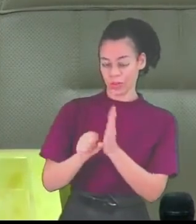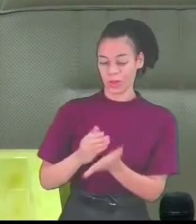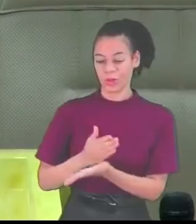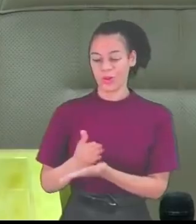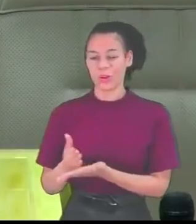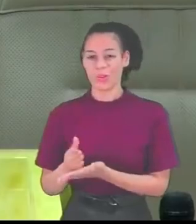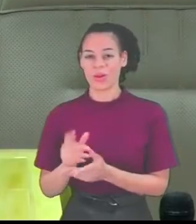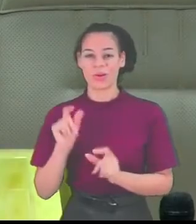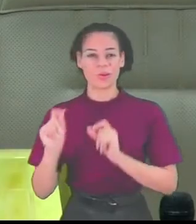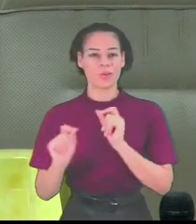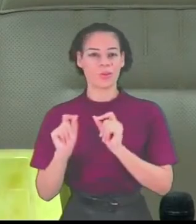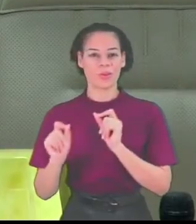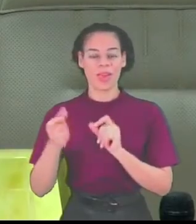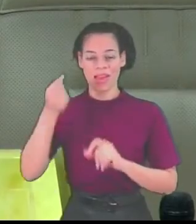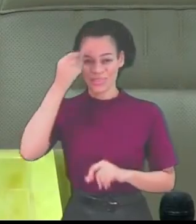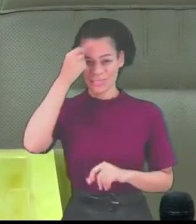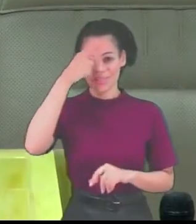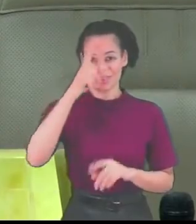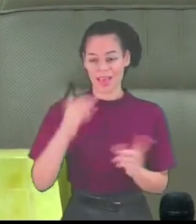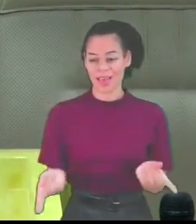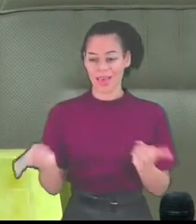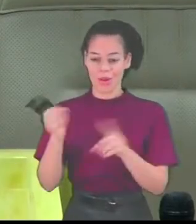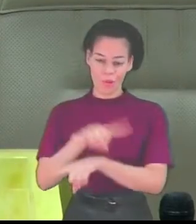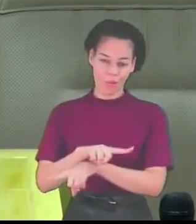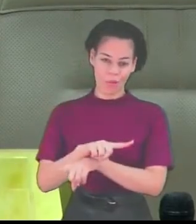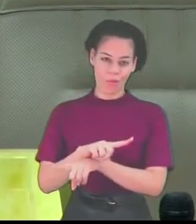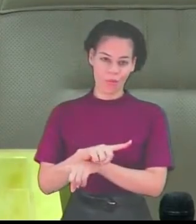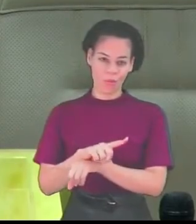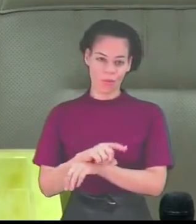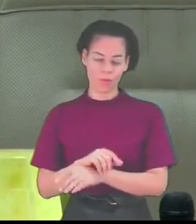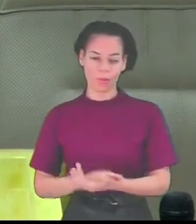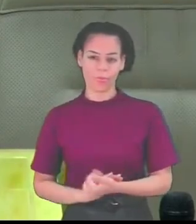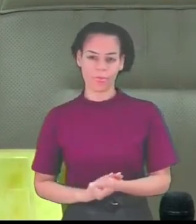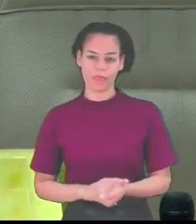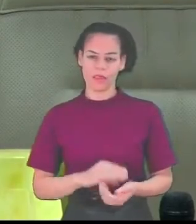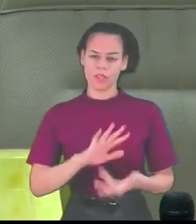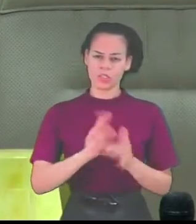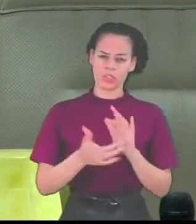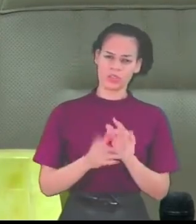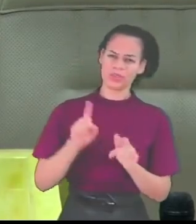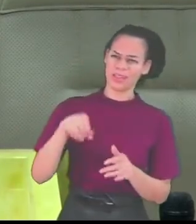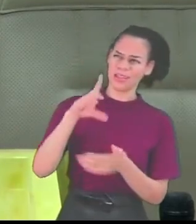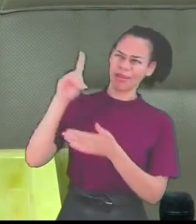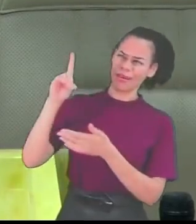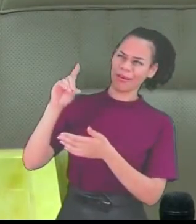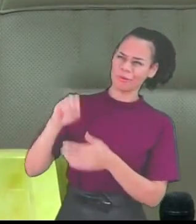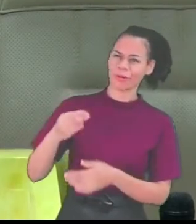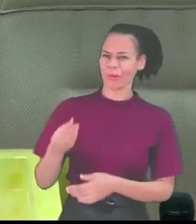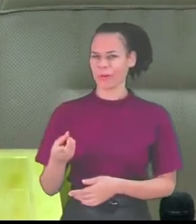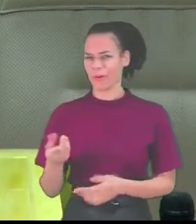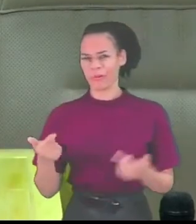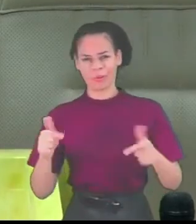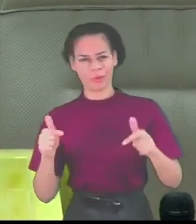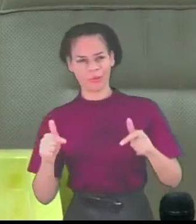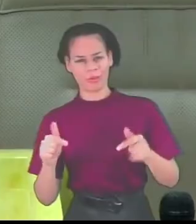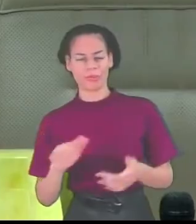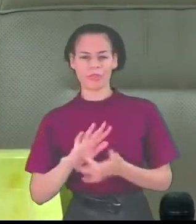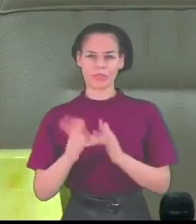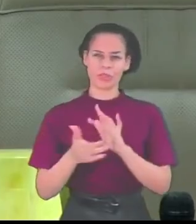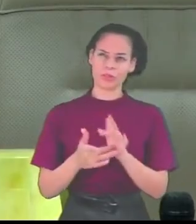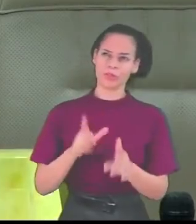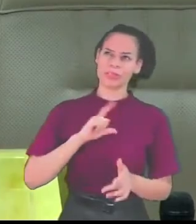cristológicas o Cristian Deus não é Deus Cristo tem os atributos de Deus